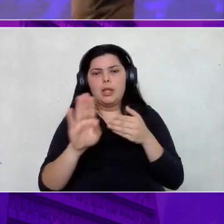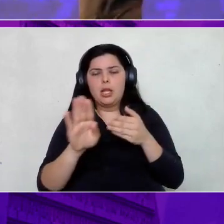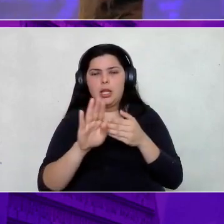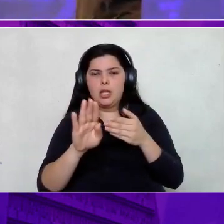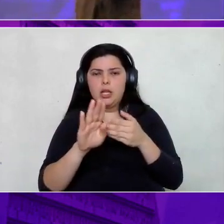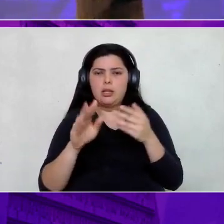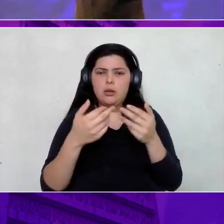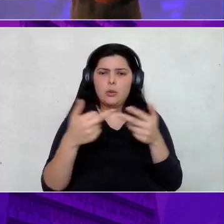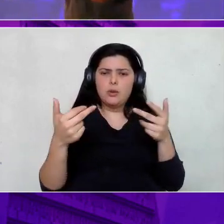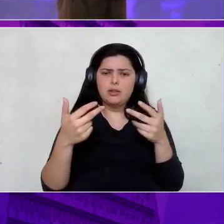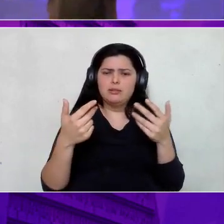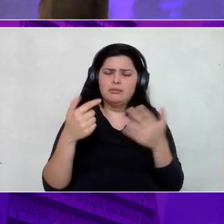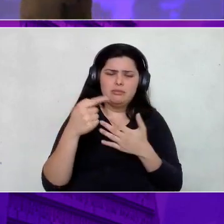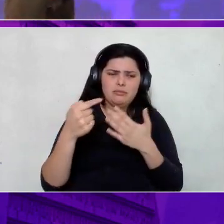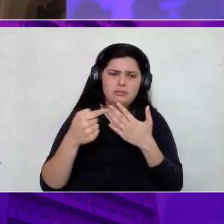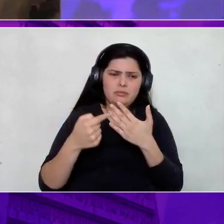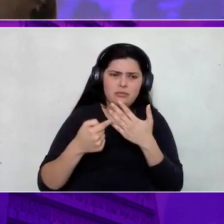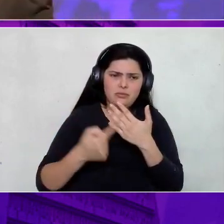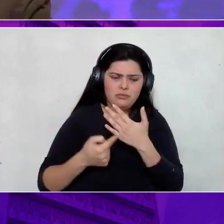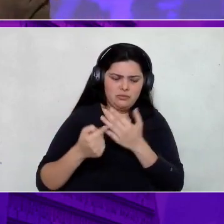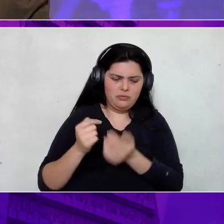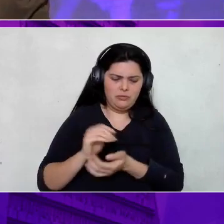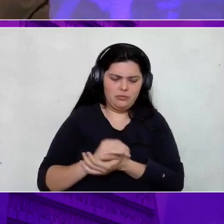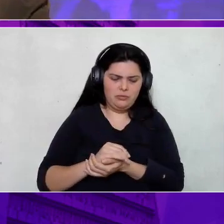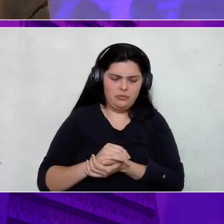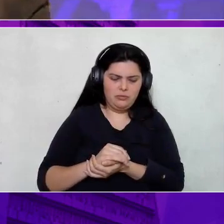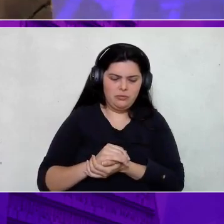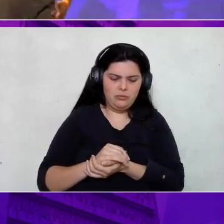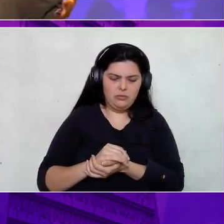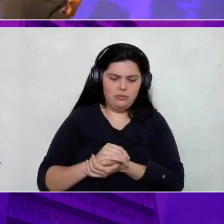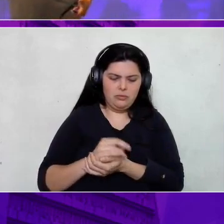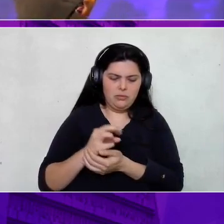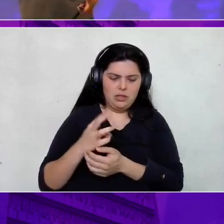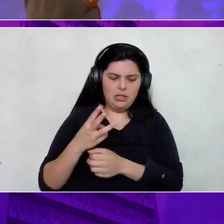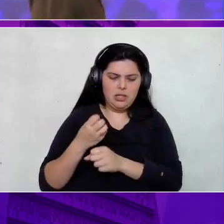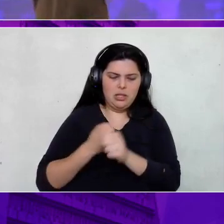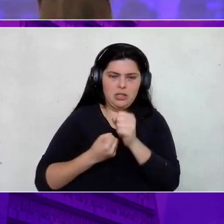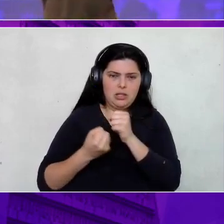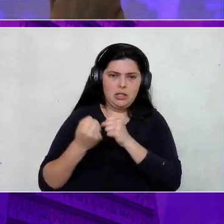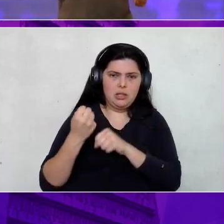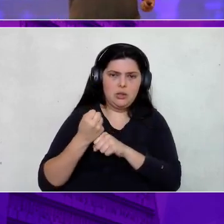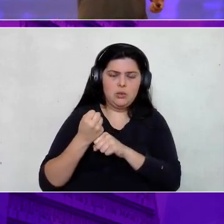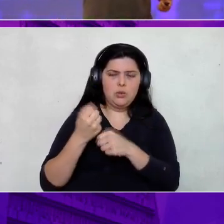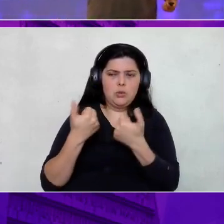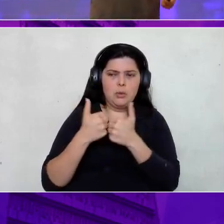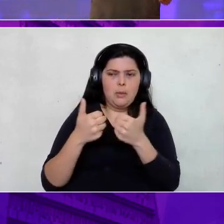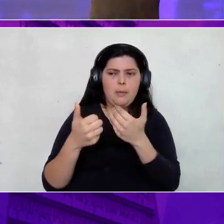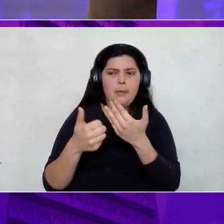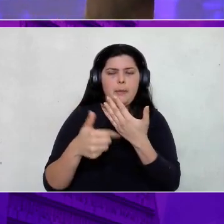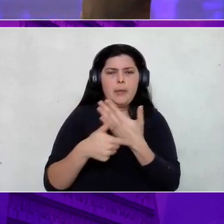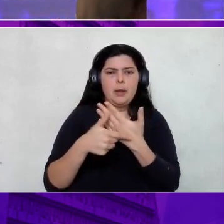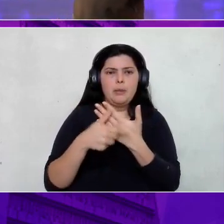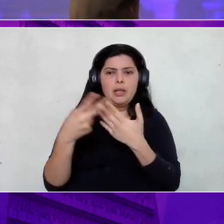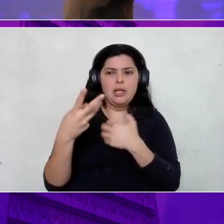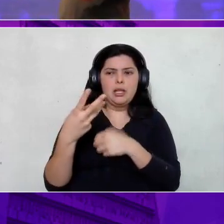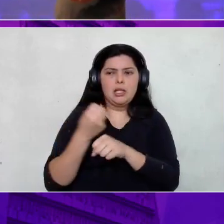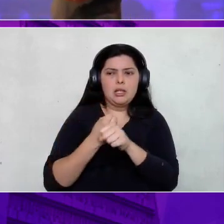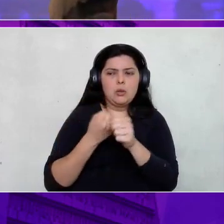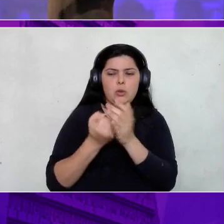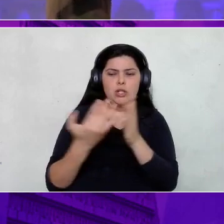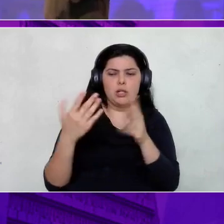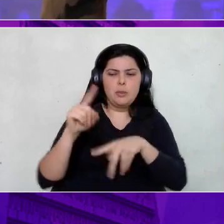de coisa. Nos últimos 3 anos, eu sigo os papers, nos últimos 3 anos, a quantidade de materiais novos